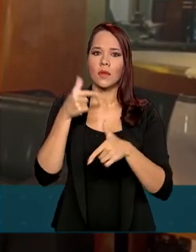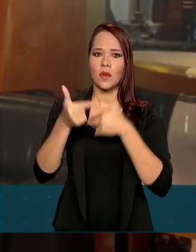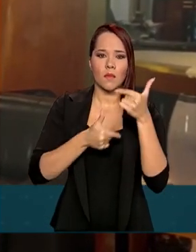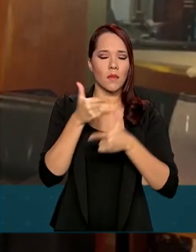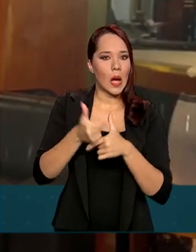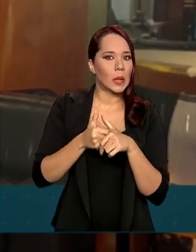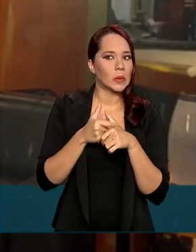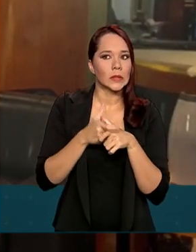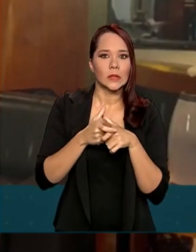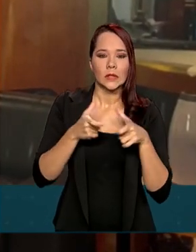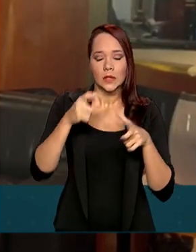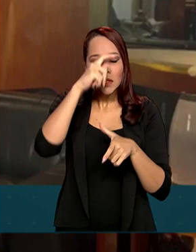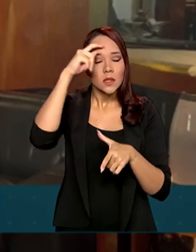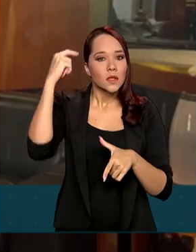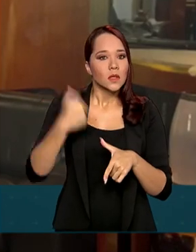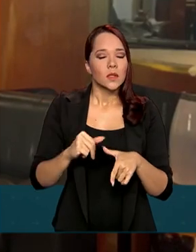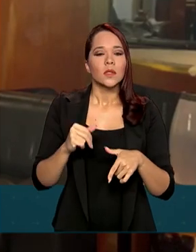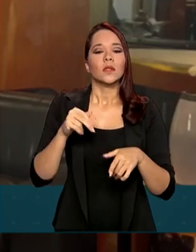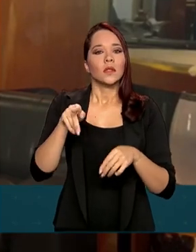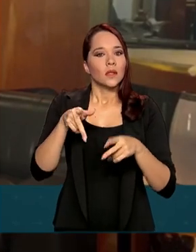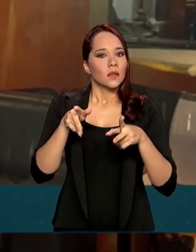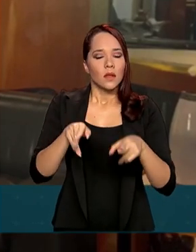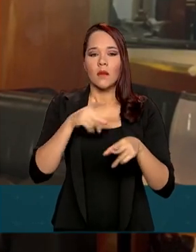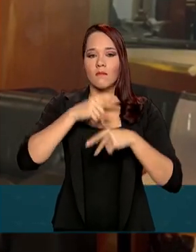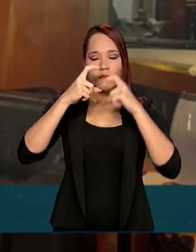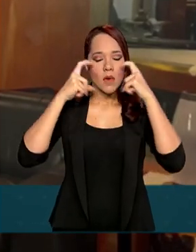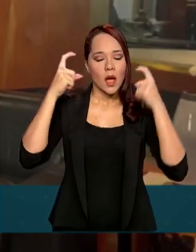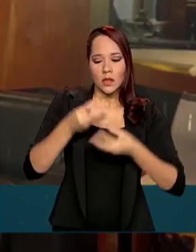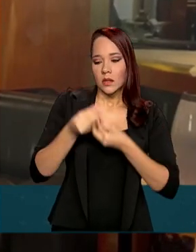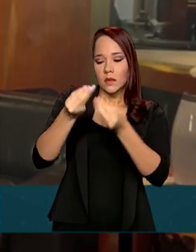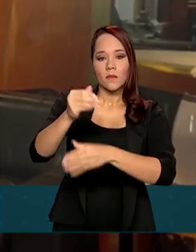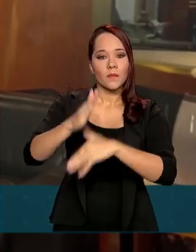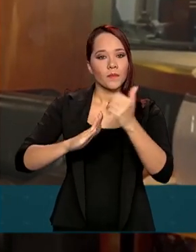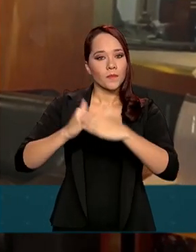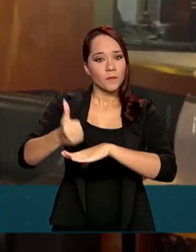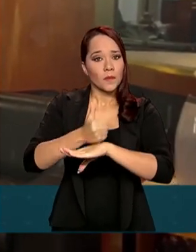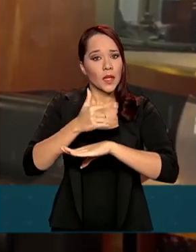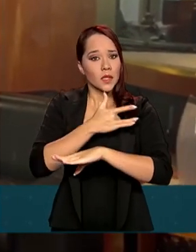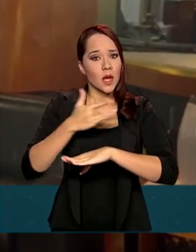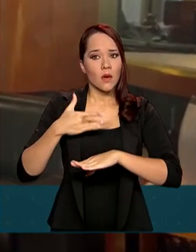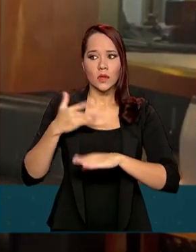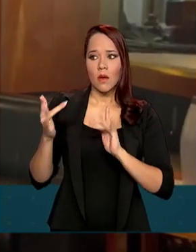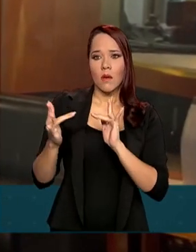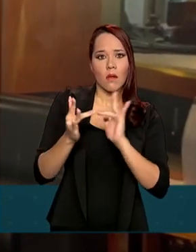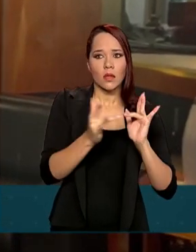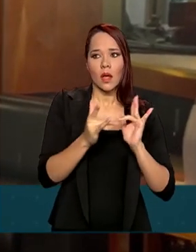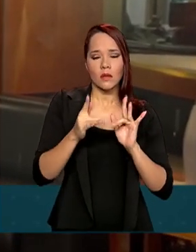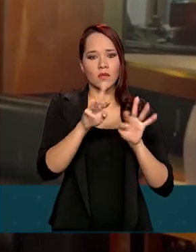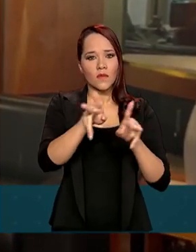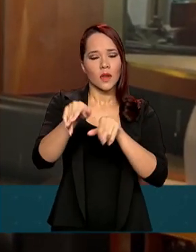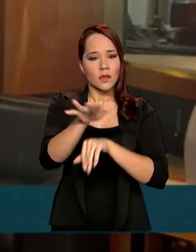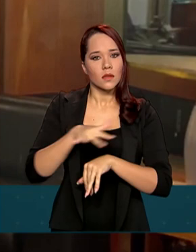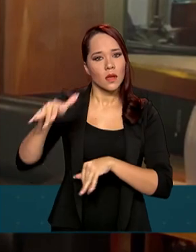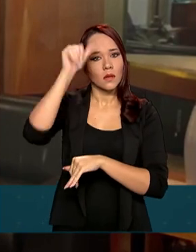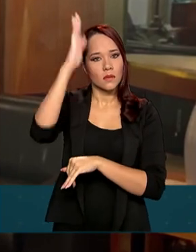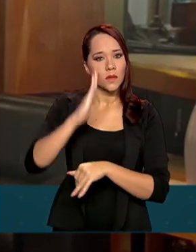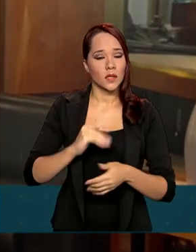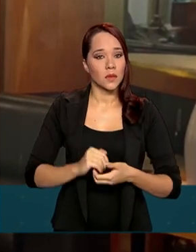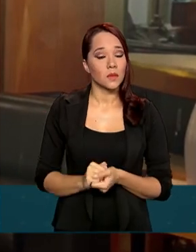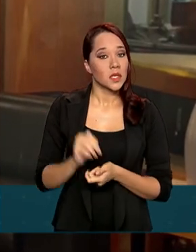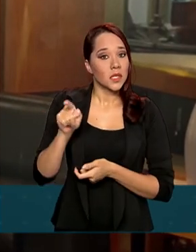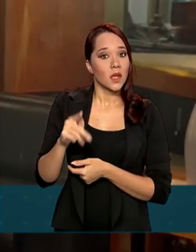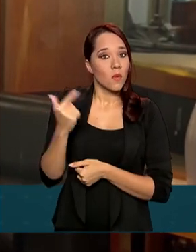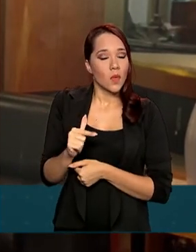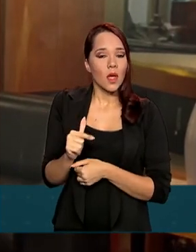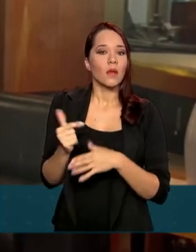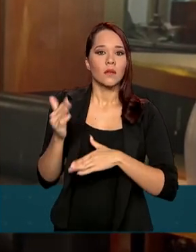uma verdadeira operação de guerra, trouxe máscaras para os profissionais de saúde que estão enfrentando a crise nos diversos cantos do Brasil. Sem isso,